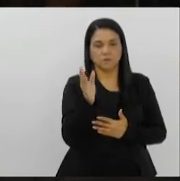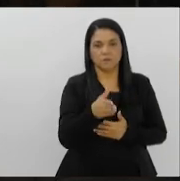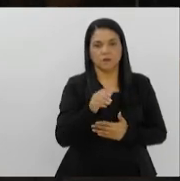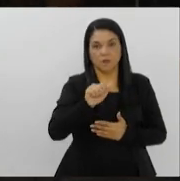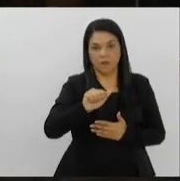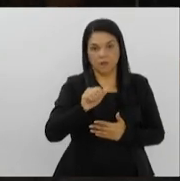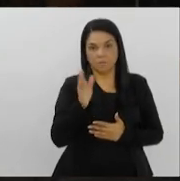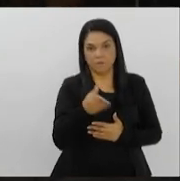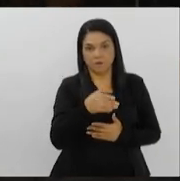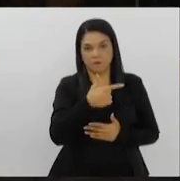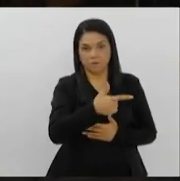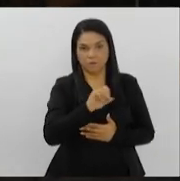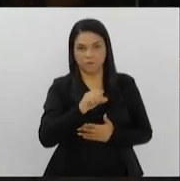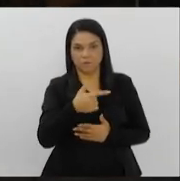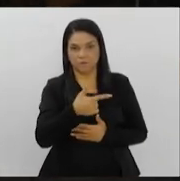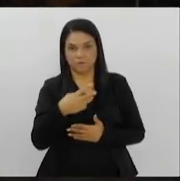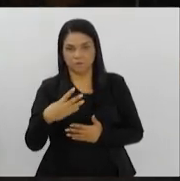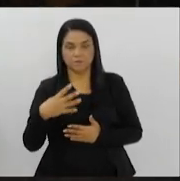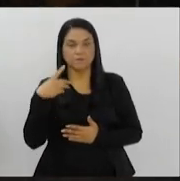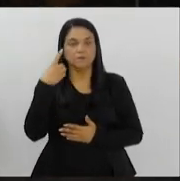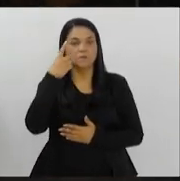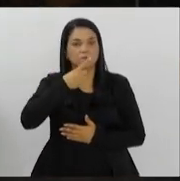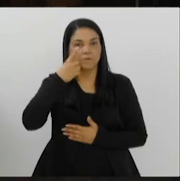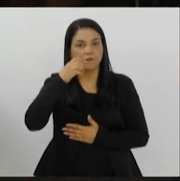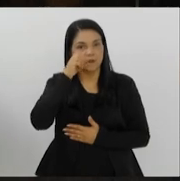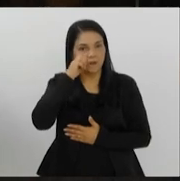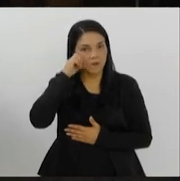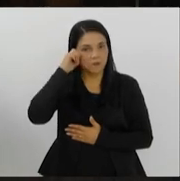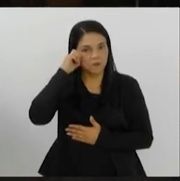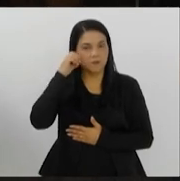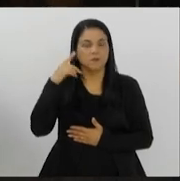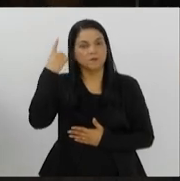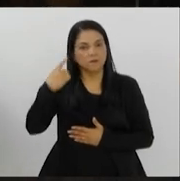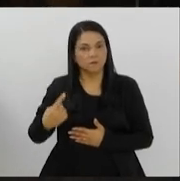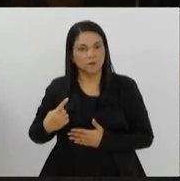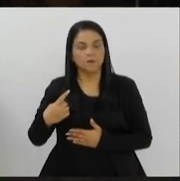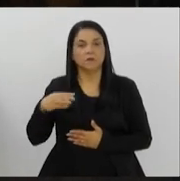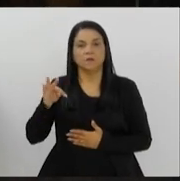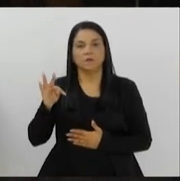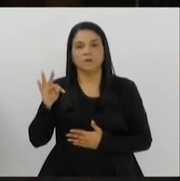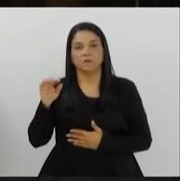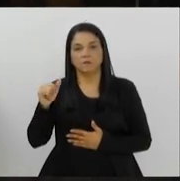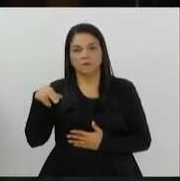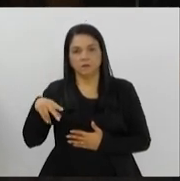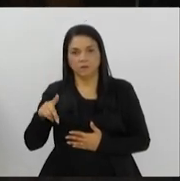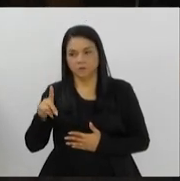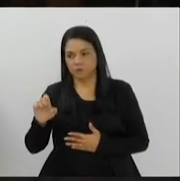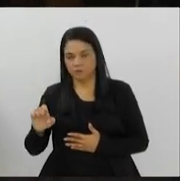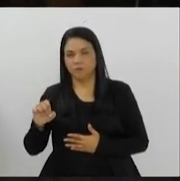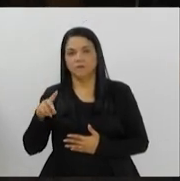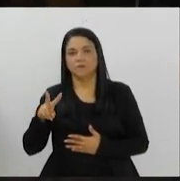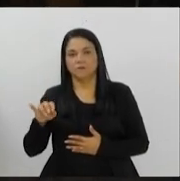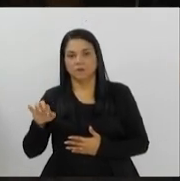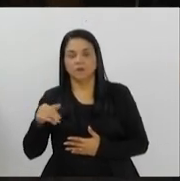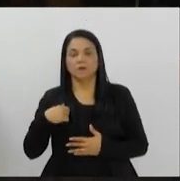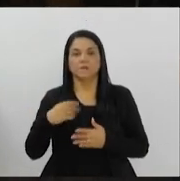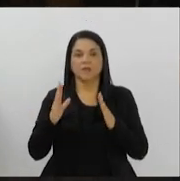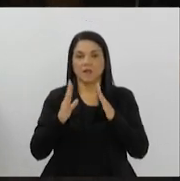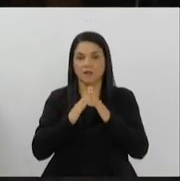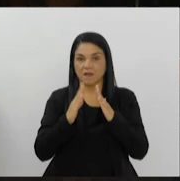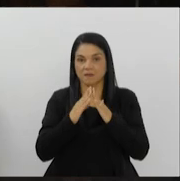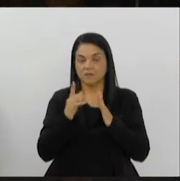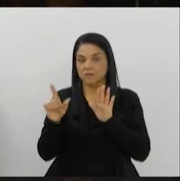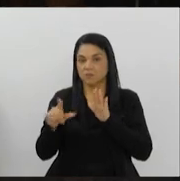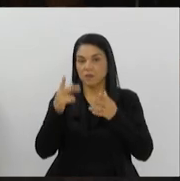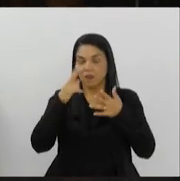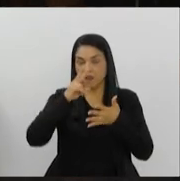1268-A de 23, de autoria da deputada Élica Takimoto, Dani Balbi, Tande Vieira, que declara Casa de Leituras Gregas e